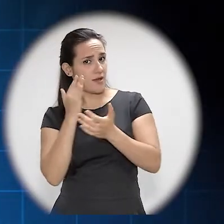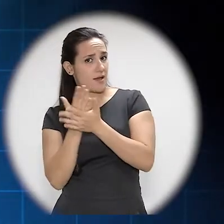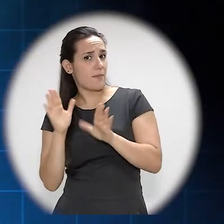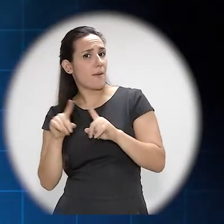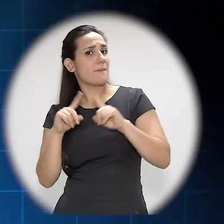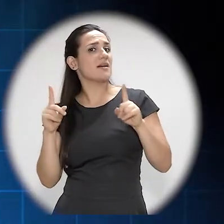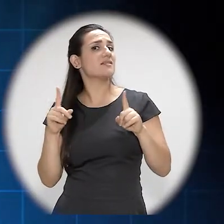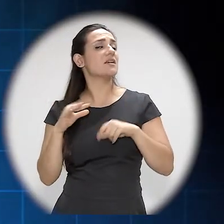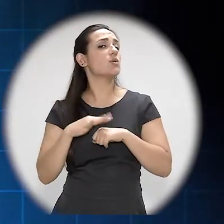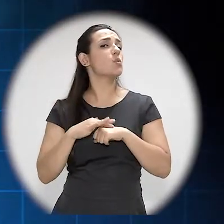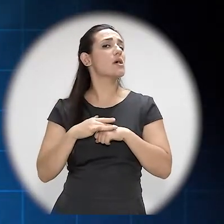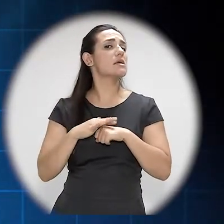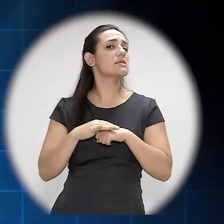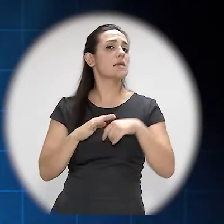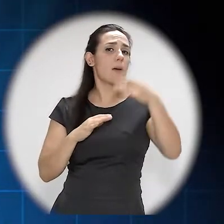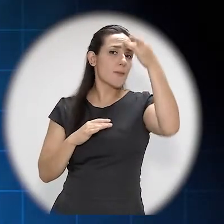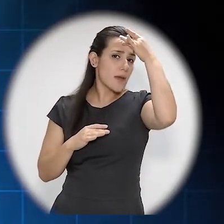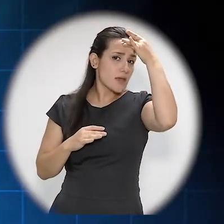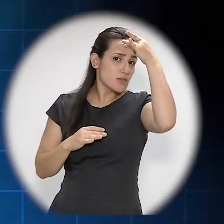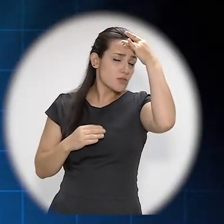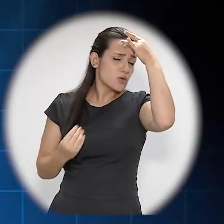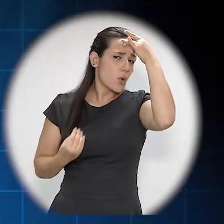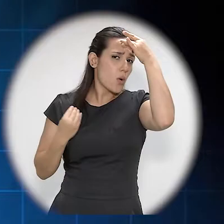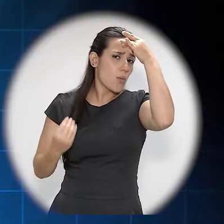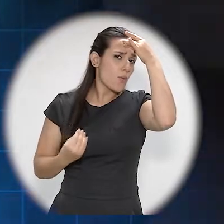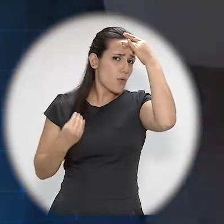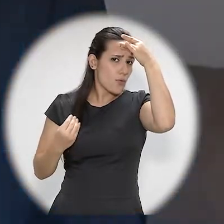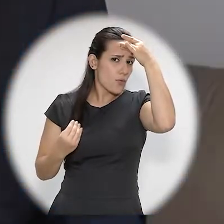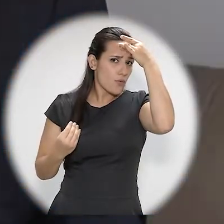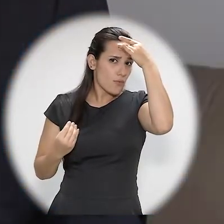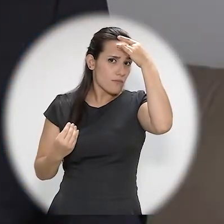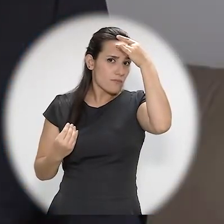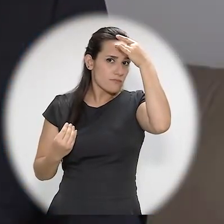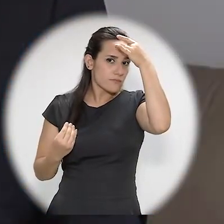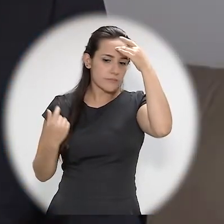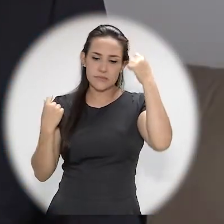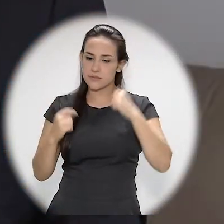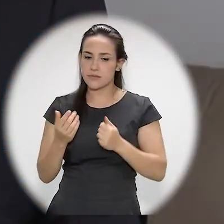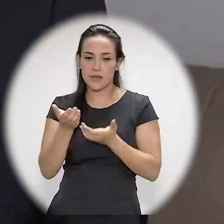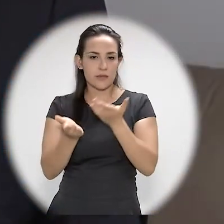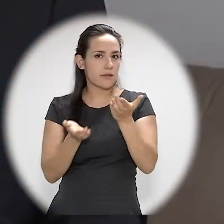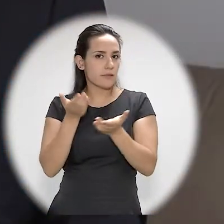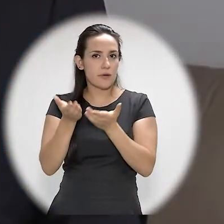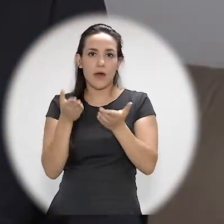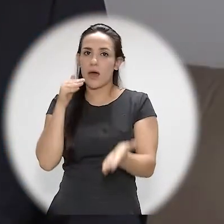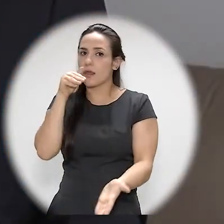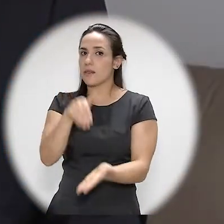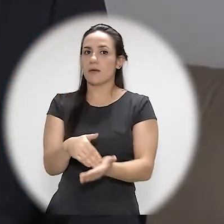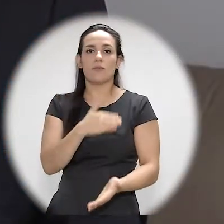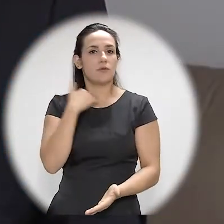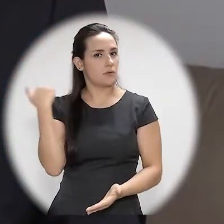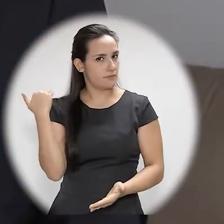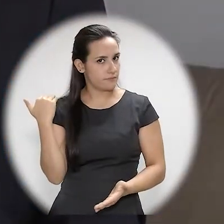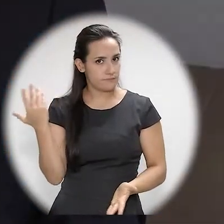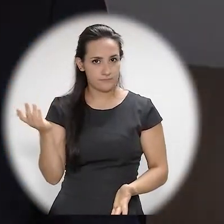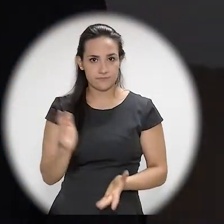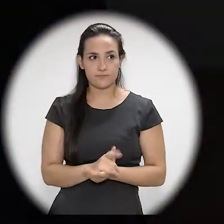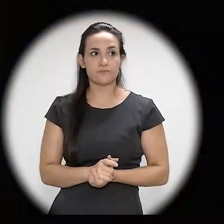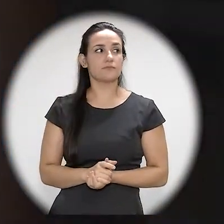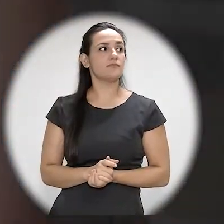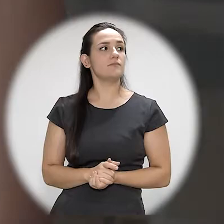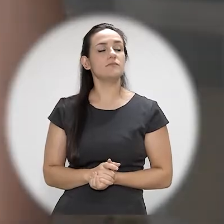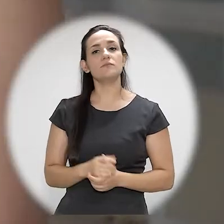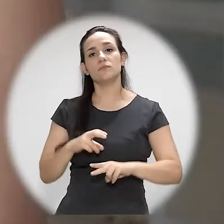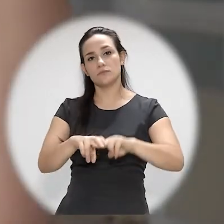passar. As doenças mentais, uma vez desencadeadas, pode ter que tratar até os últimos dias de